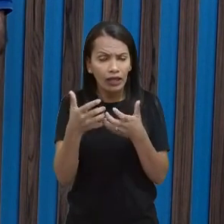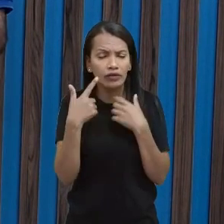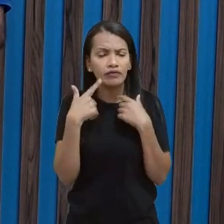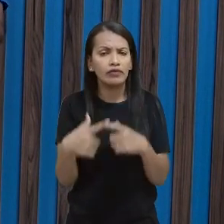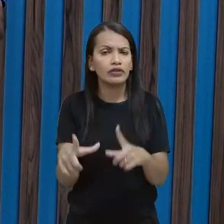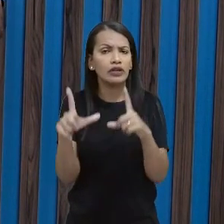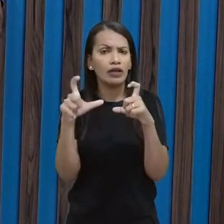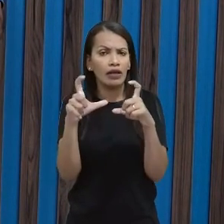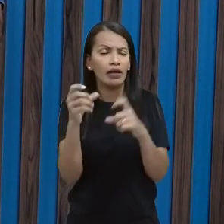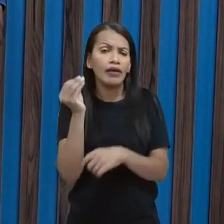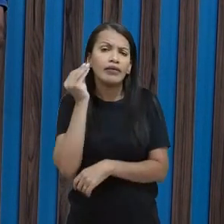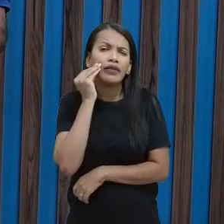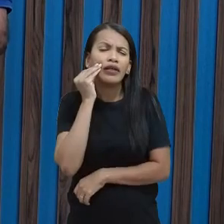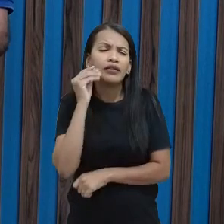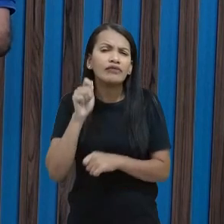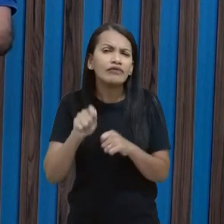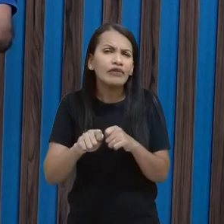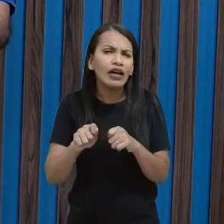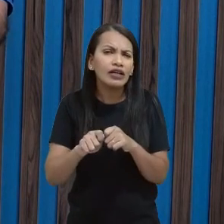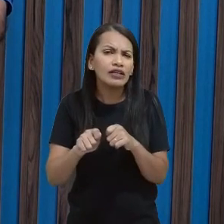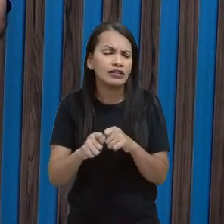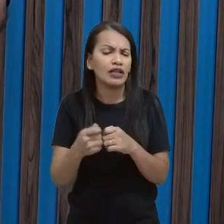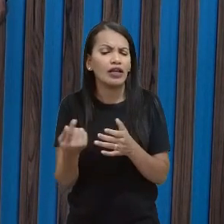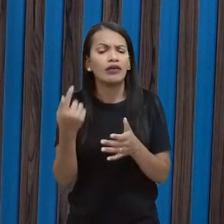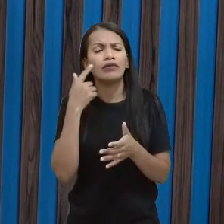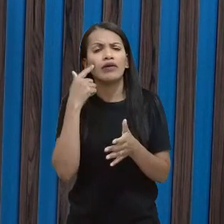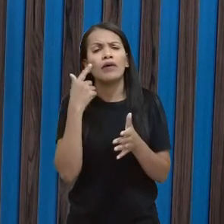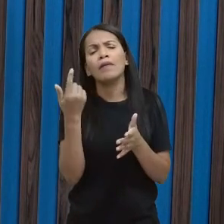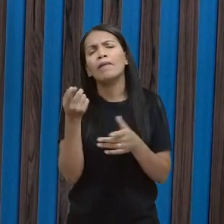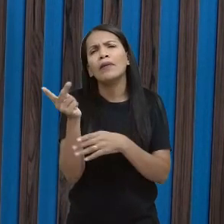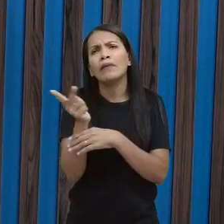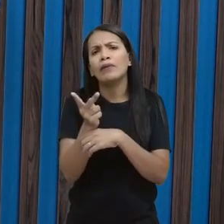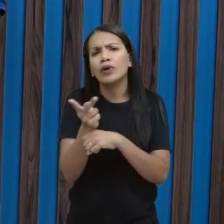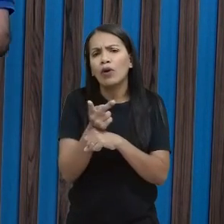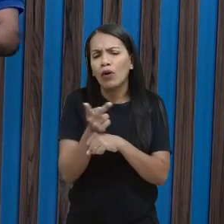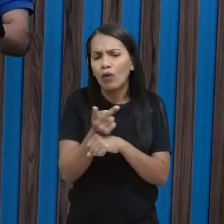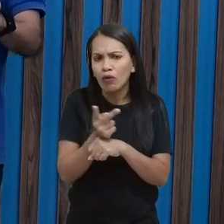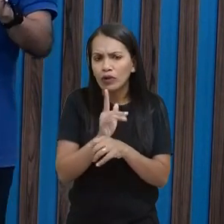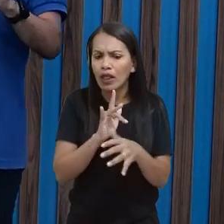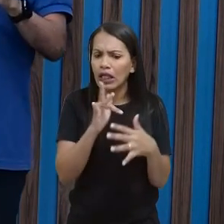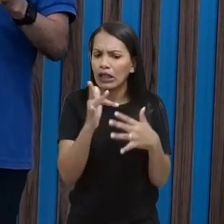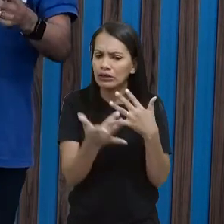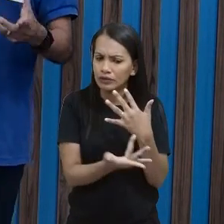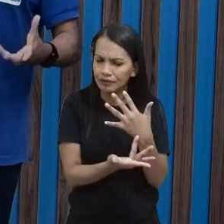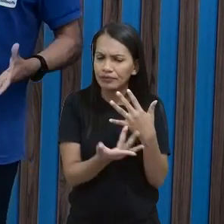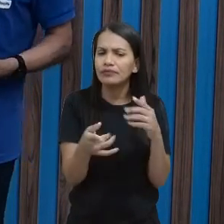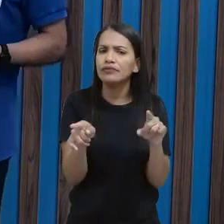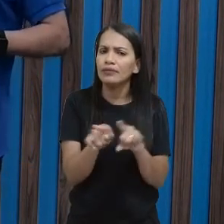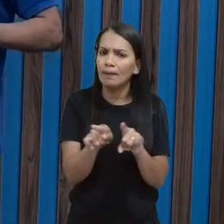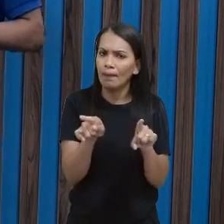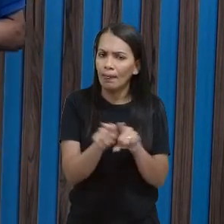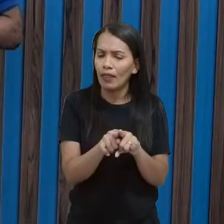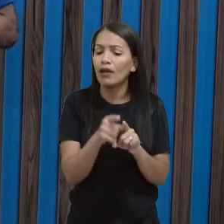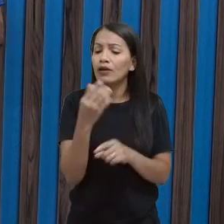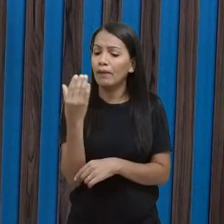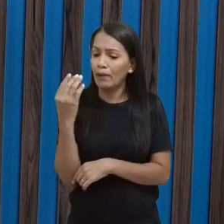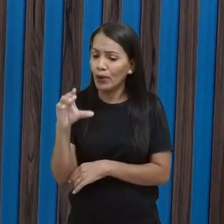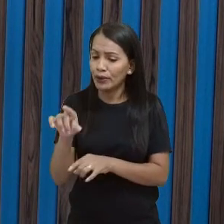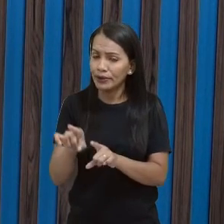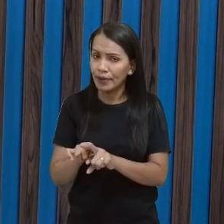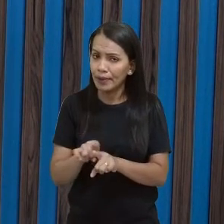print, tente fazer essa questão, marque lá, Ricardinho. Eu vou dizer se está certo ou não. Vou repostar você que você está conseguindo fazer numa boa